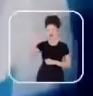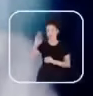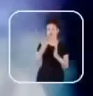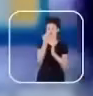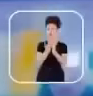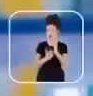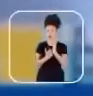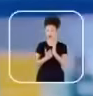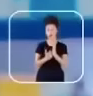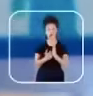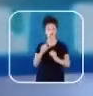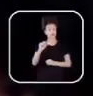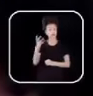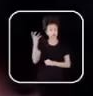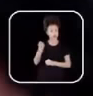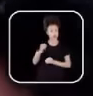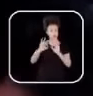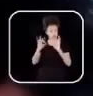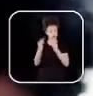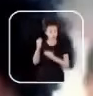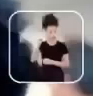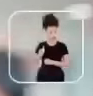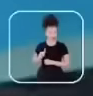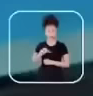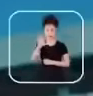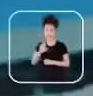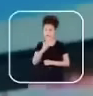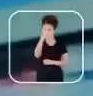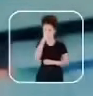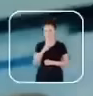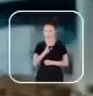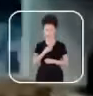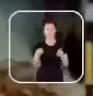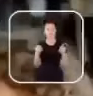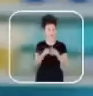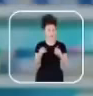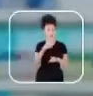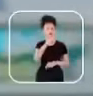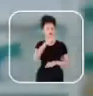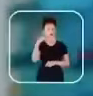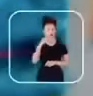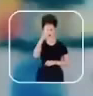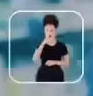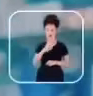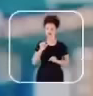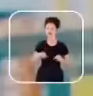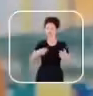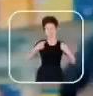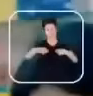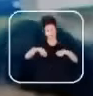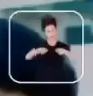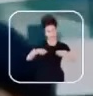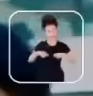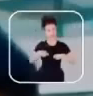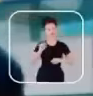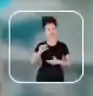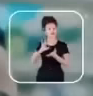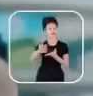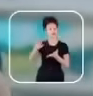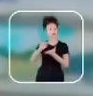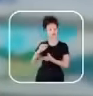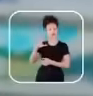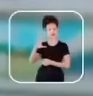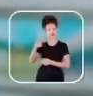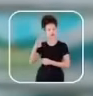brasileira prosperar não ele quer uma visão em que o governo ajuda as pessoas isso é uma ideia errada governo não ajuda ninguém